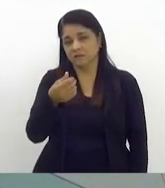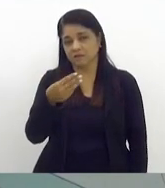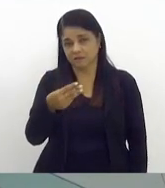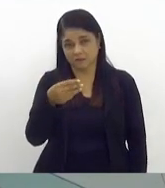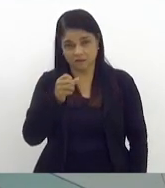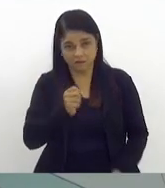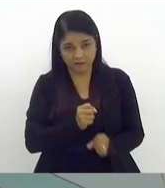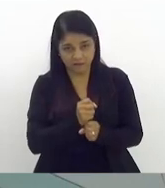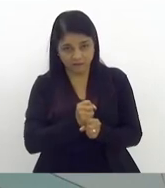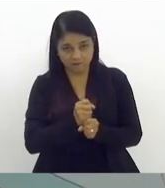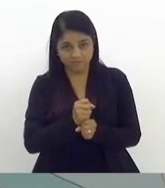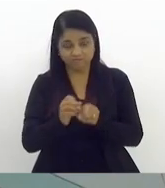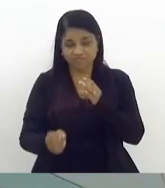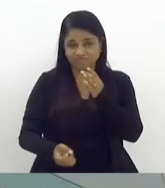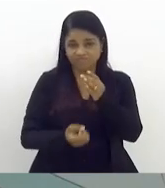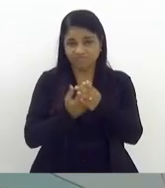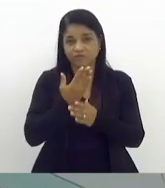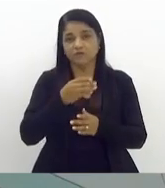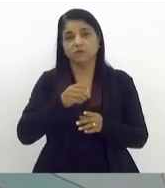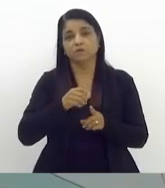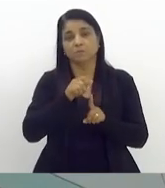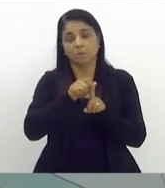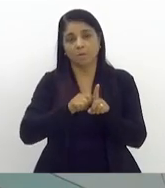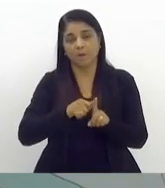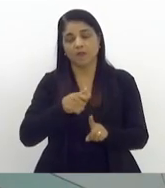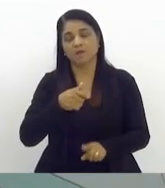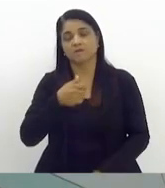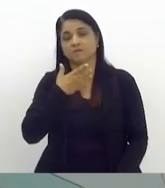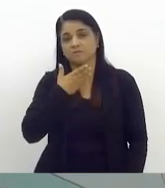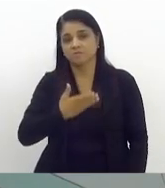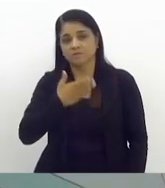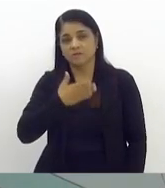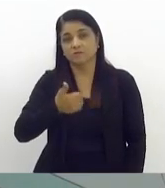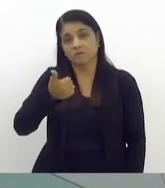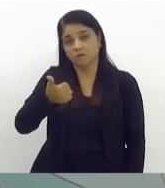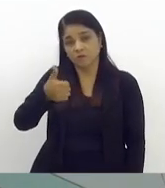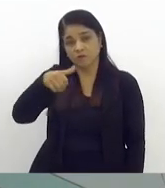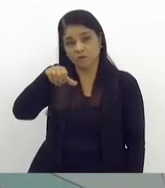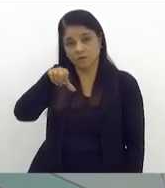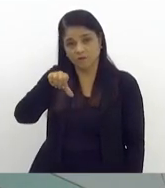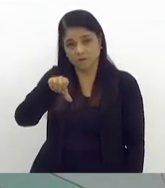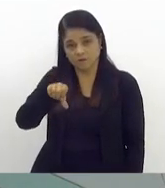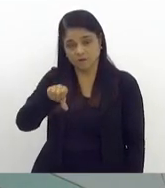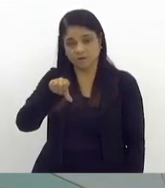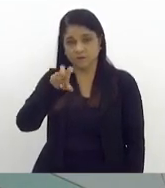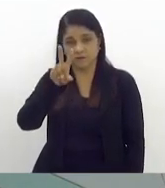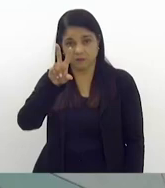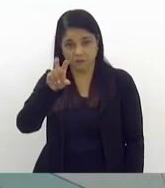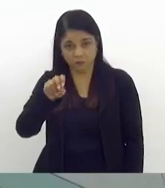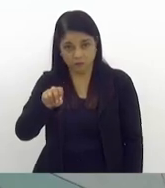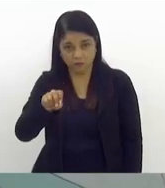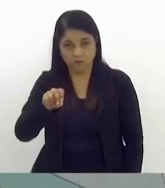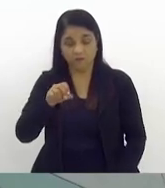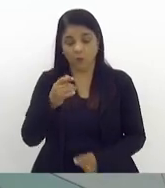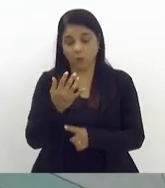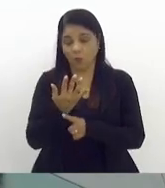criada no mês 12 de 1950. A UERJ